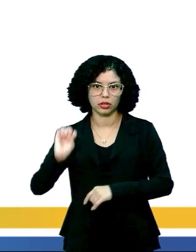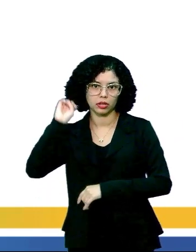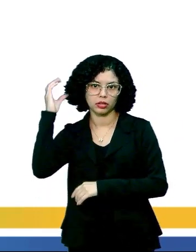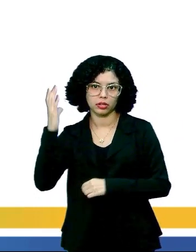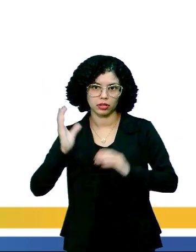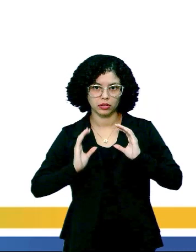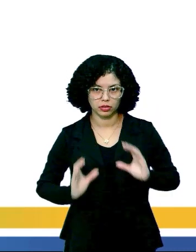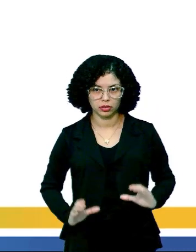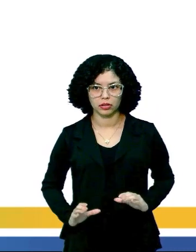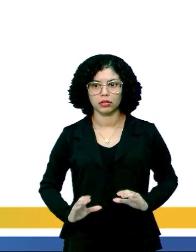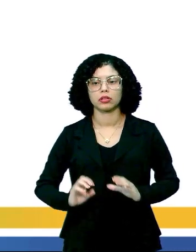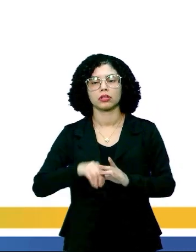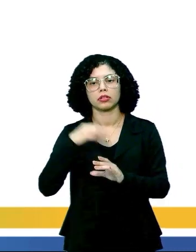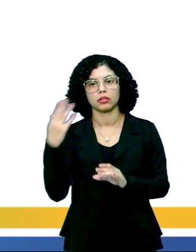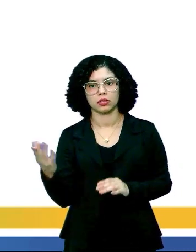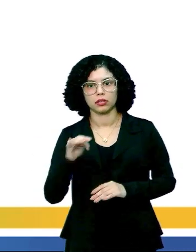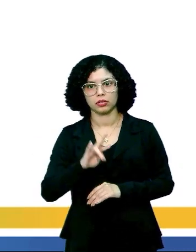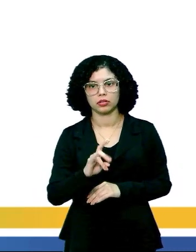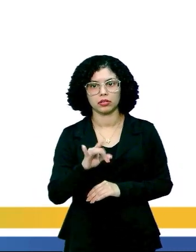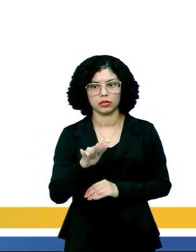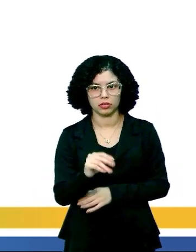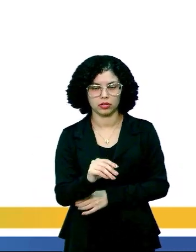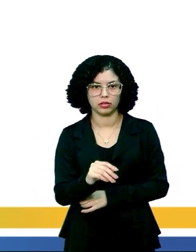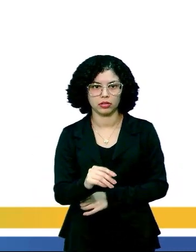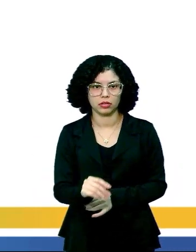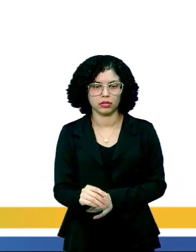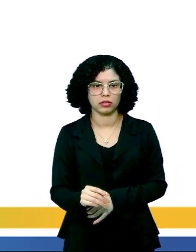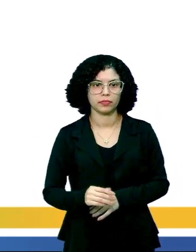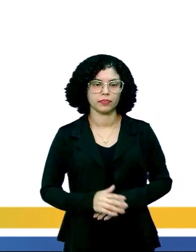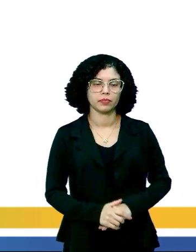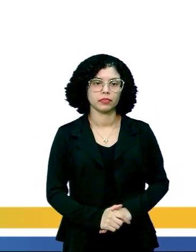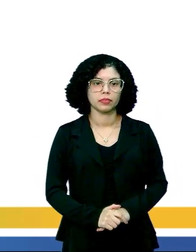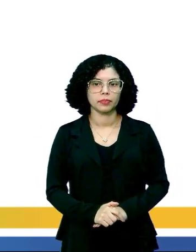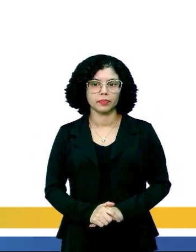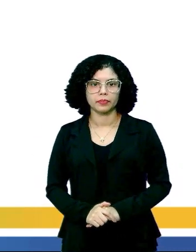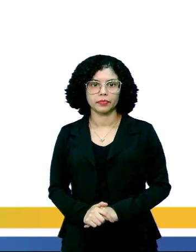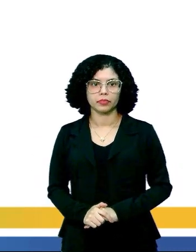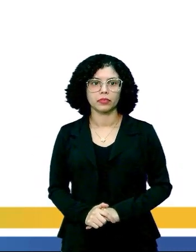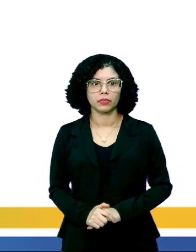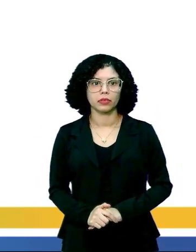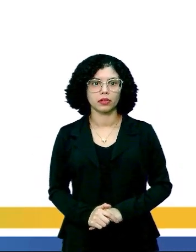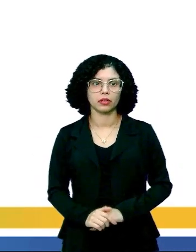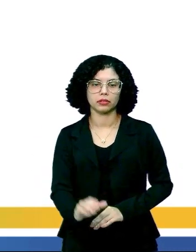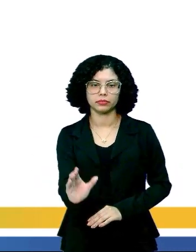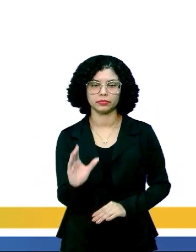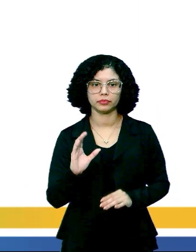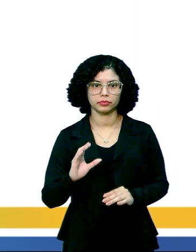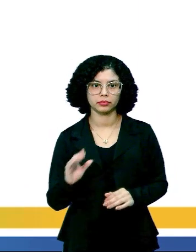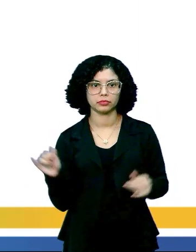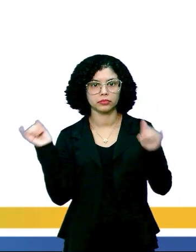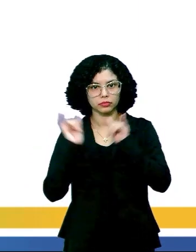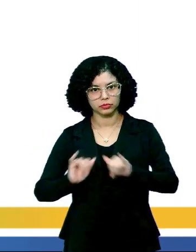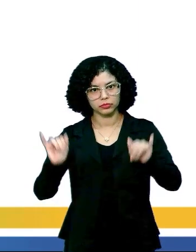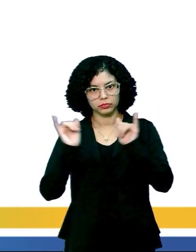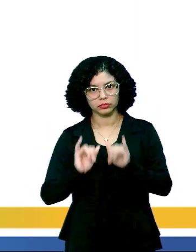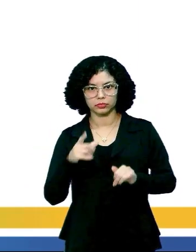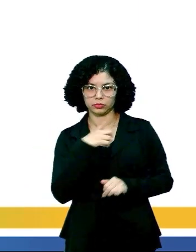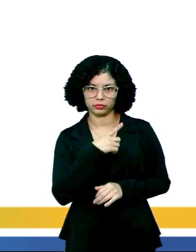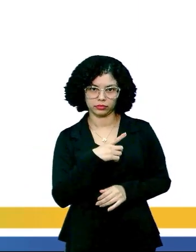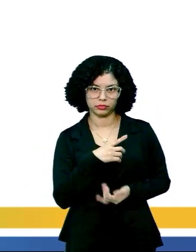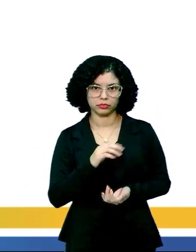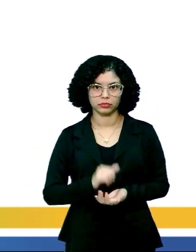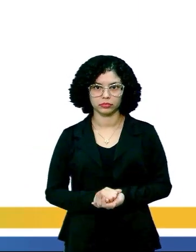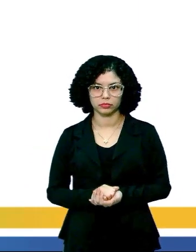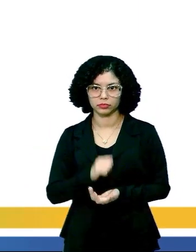as atividades comerciais que acontecem entre cidadãos e estrangeiros. Letra C,